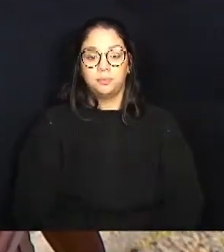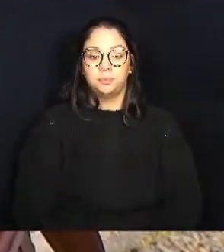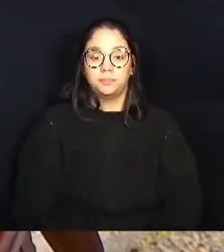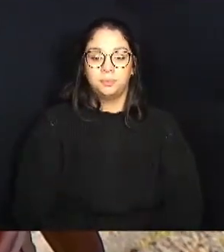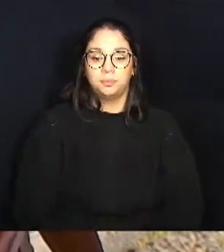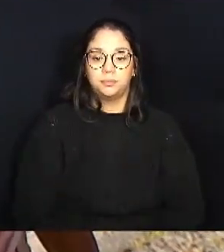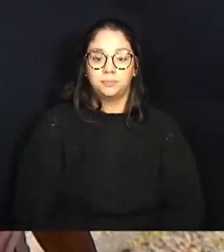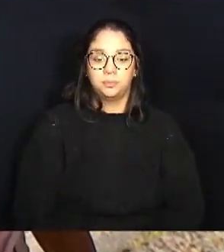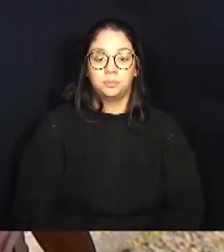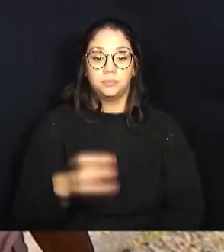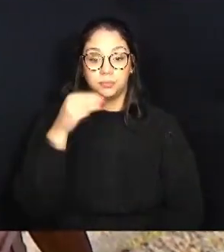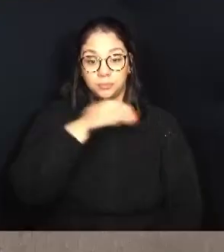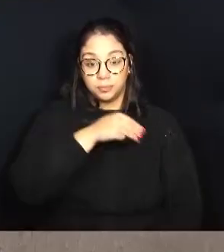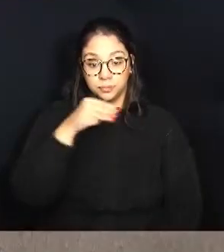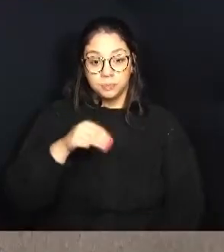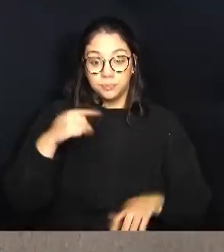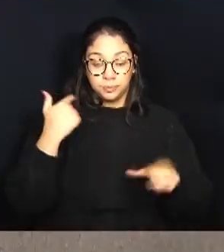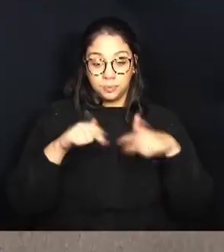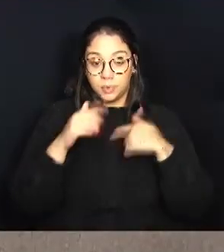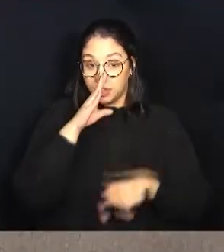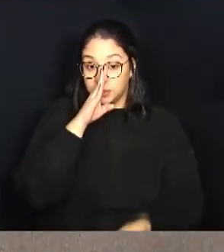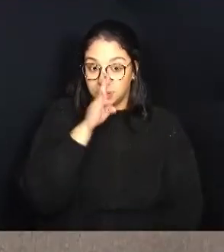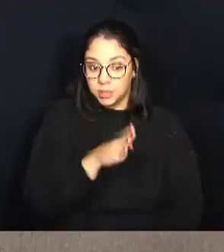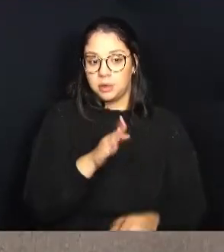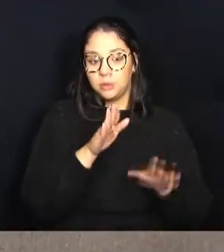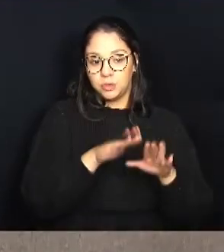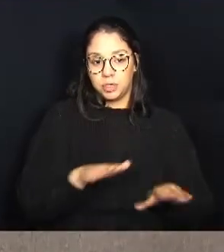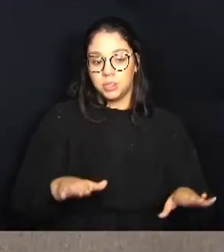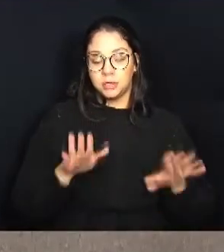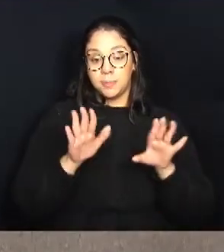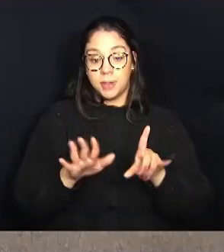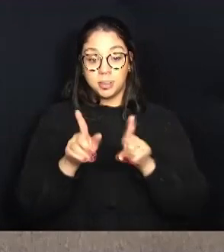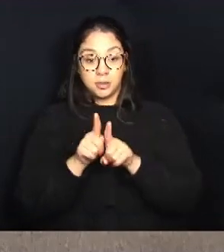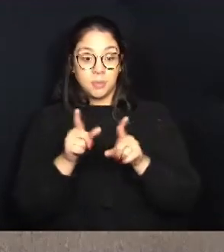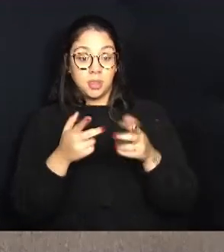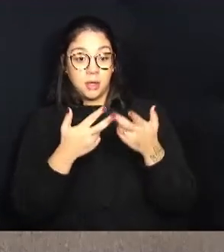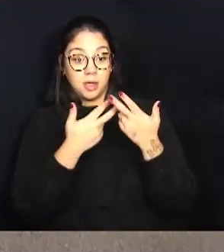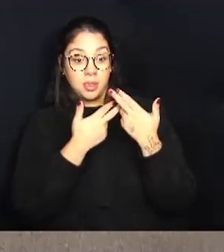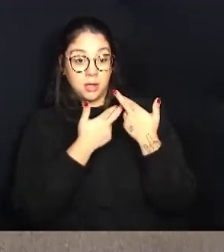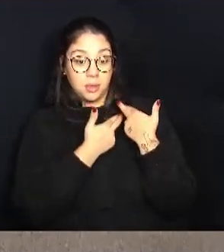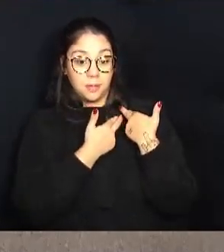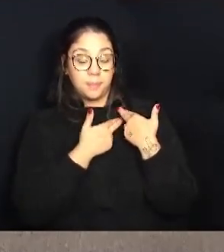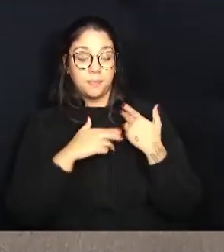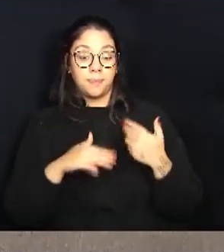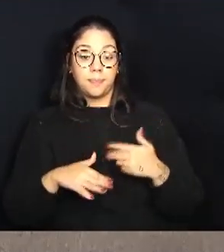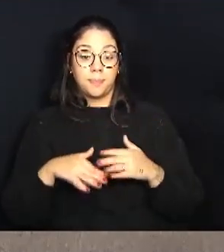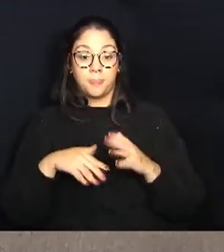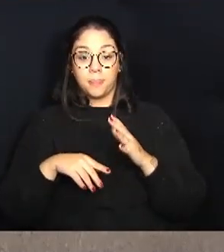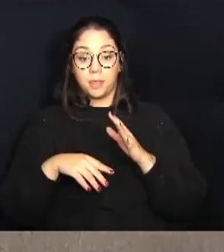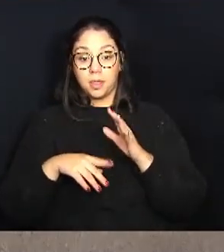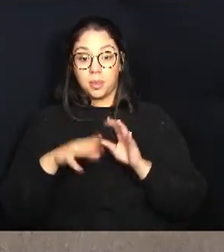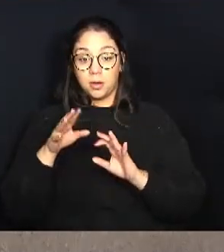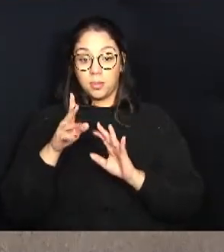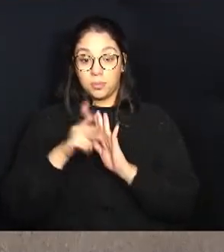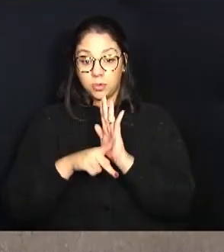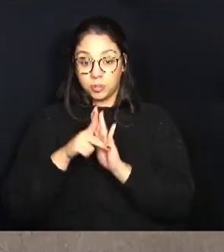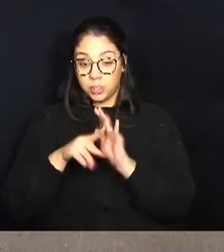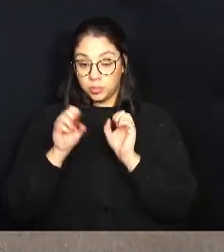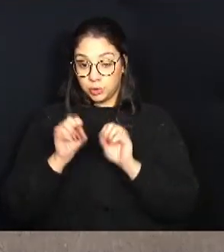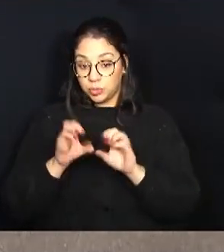atuam diretamente com a criança, mas também são responsáveis pela criação dos projetos educacionais